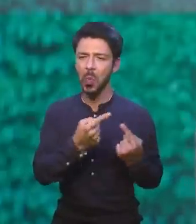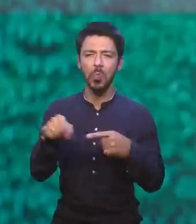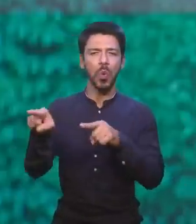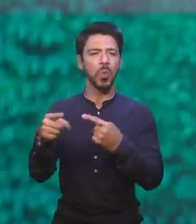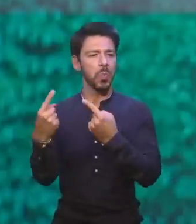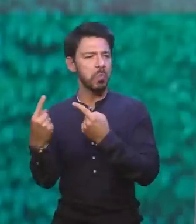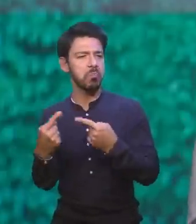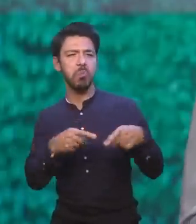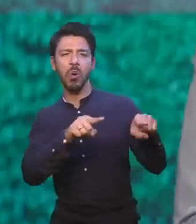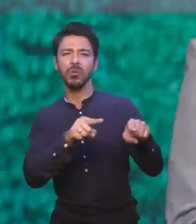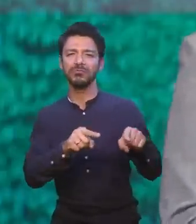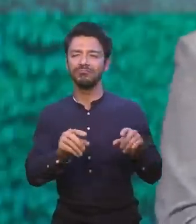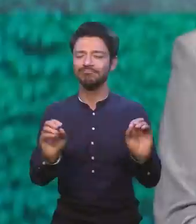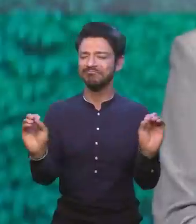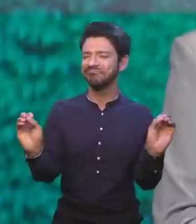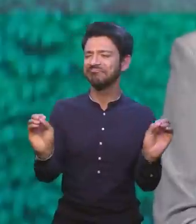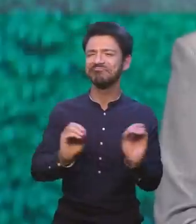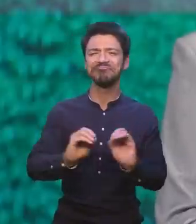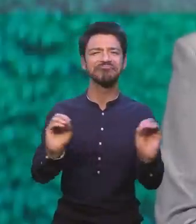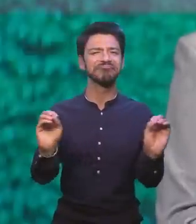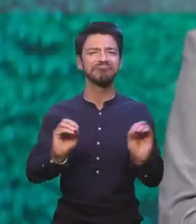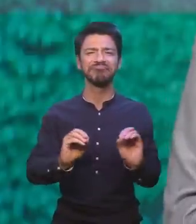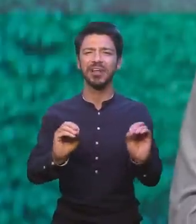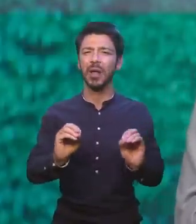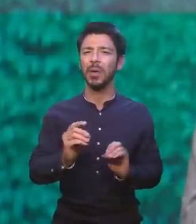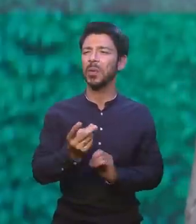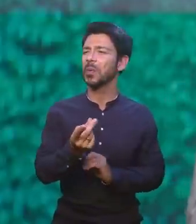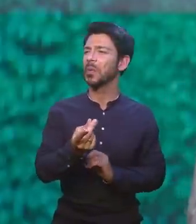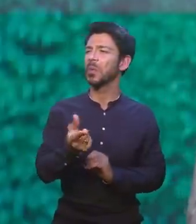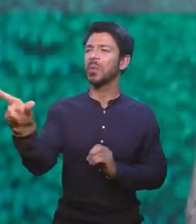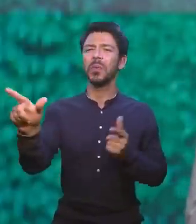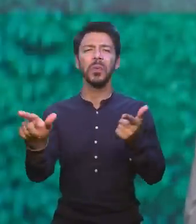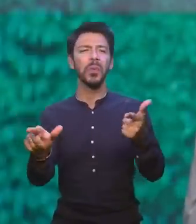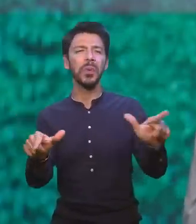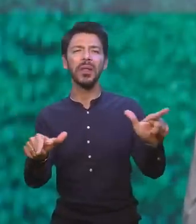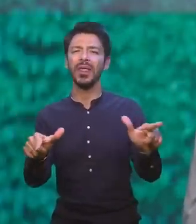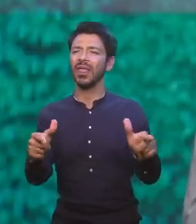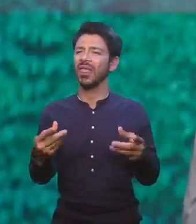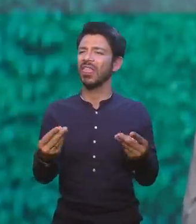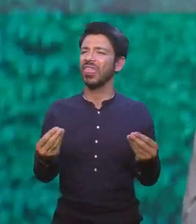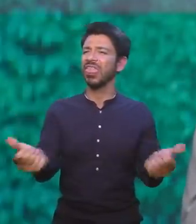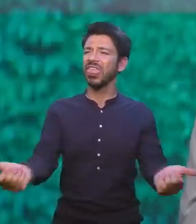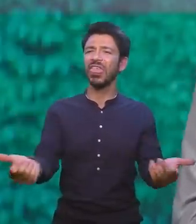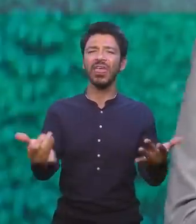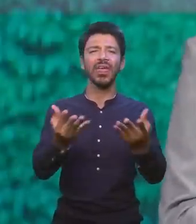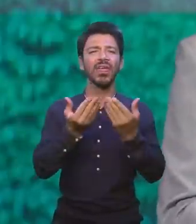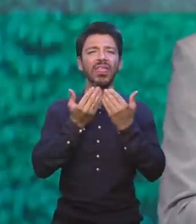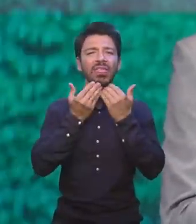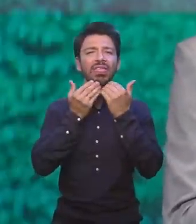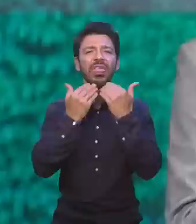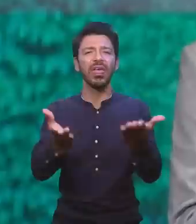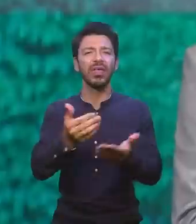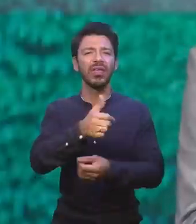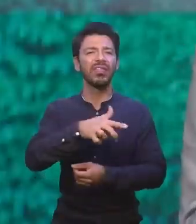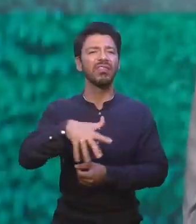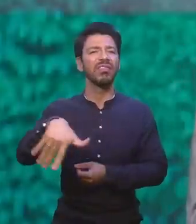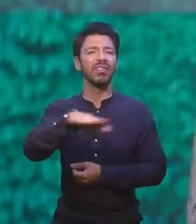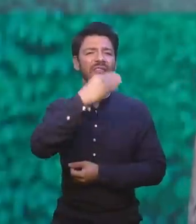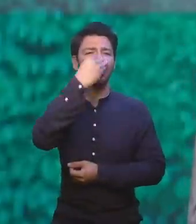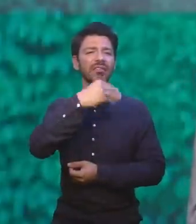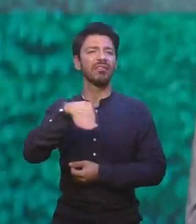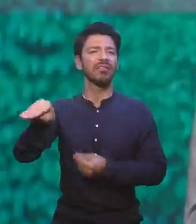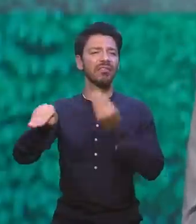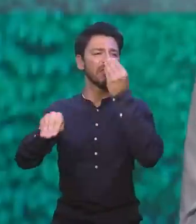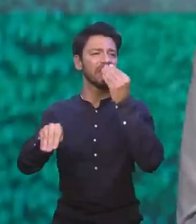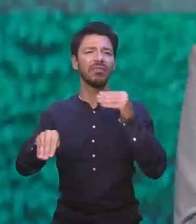as contendas inúteis. Este é o nosso método. Porque muitas vezes nós nos